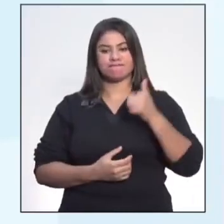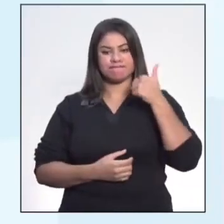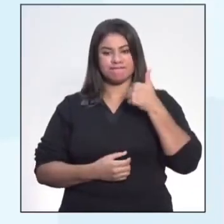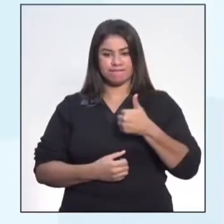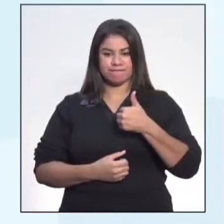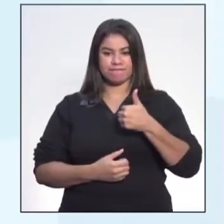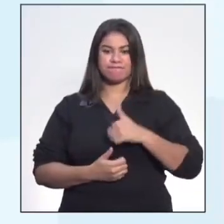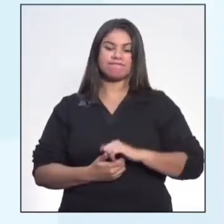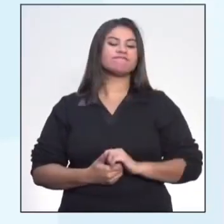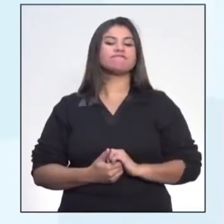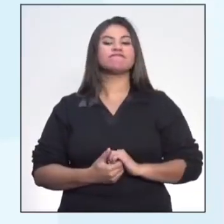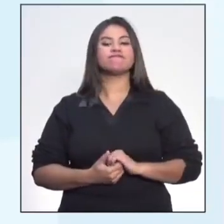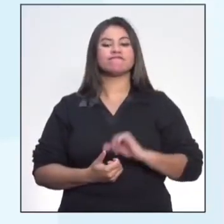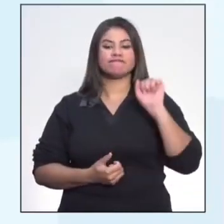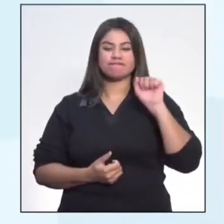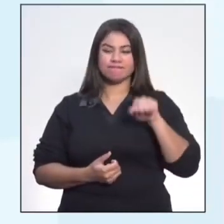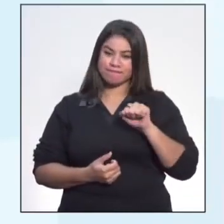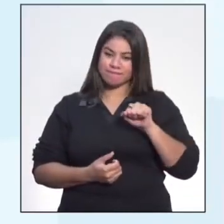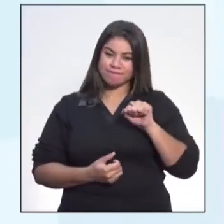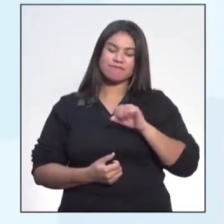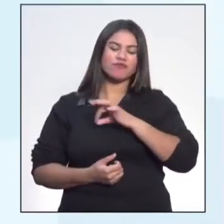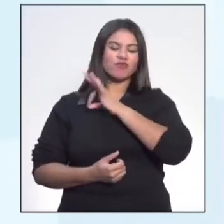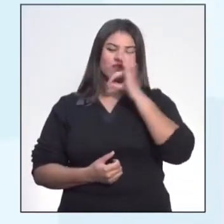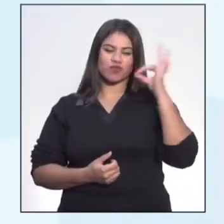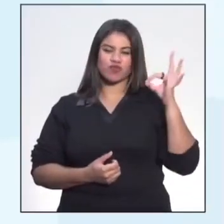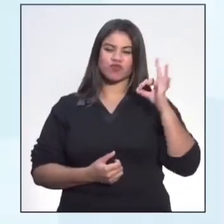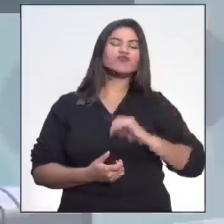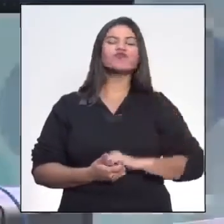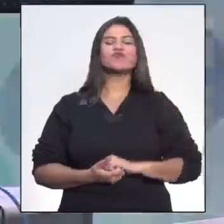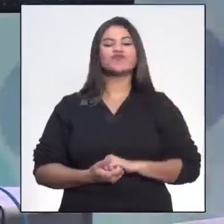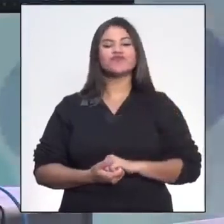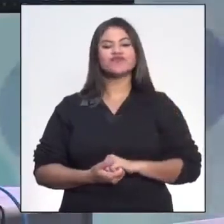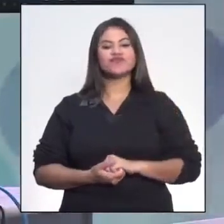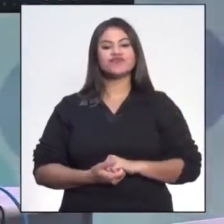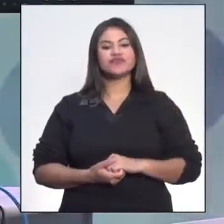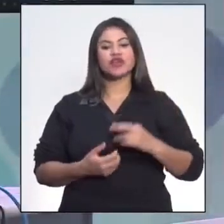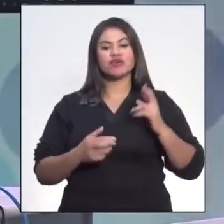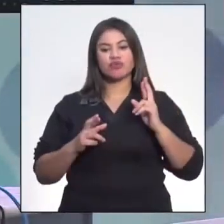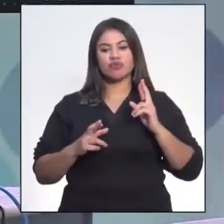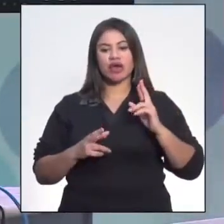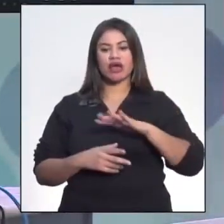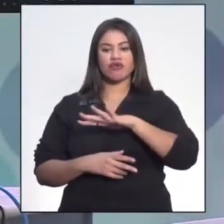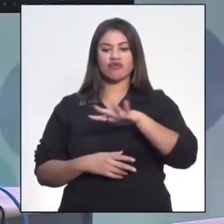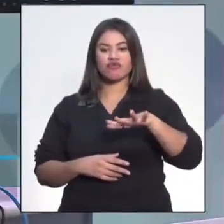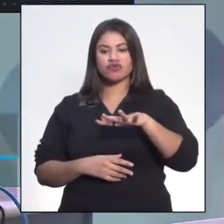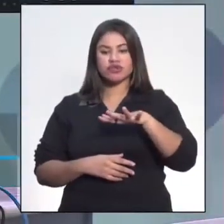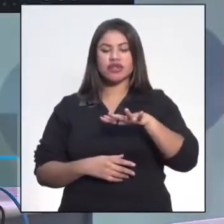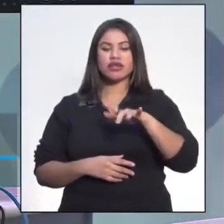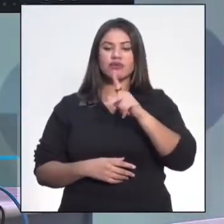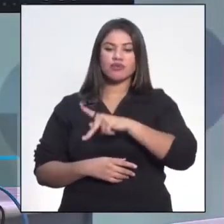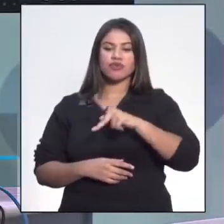bem? Sim? Muito bom. Então, eu espero que vocês agora peçam ajuda para os seus